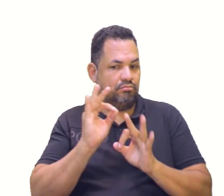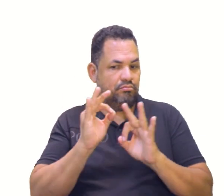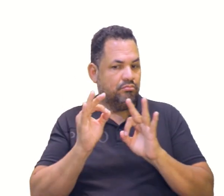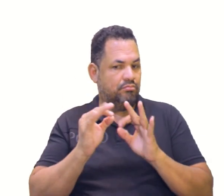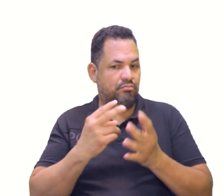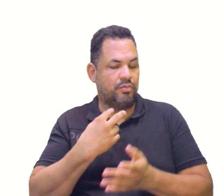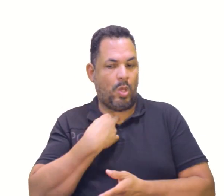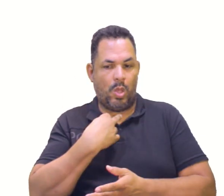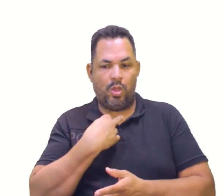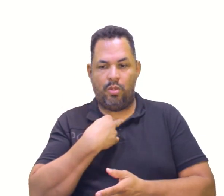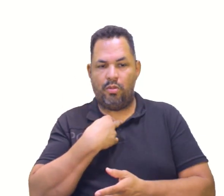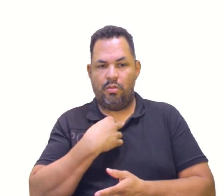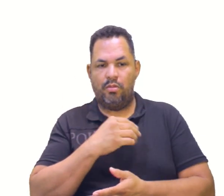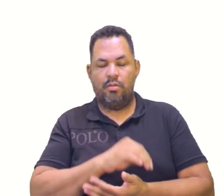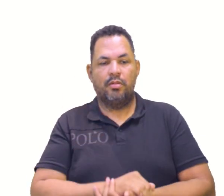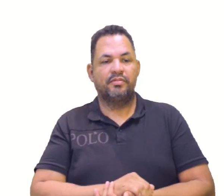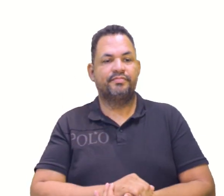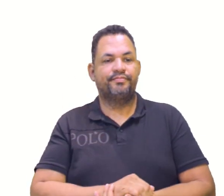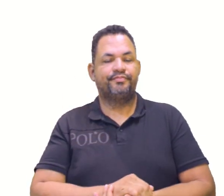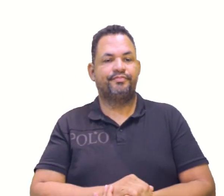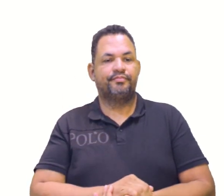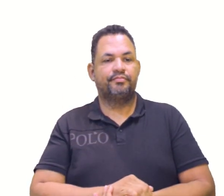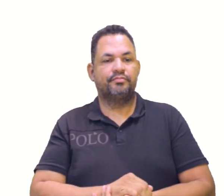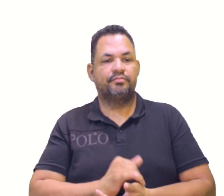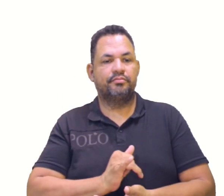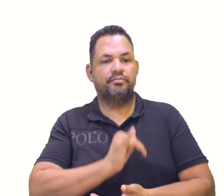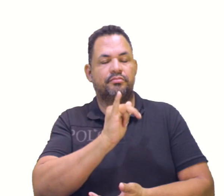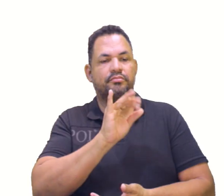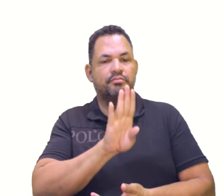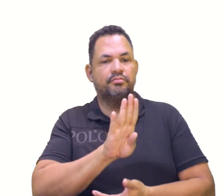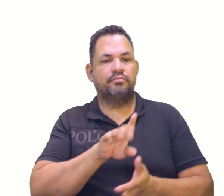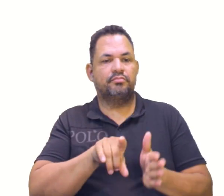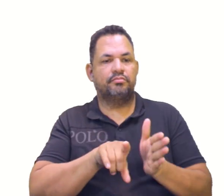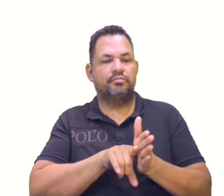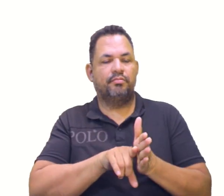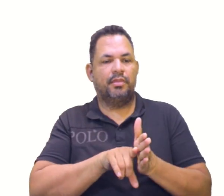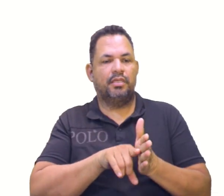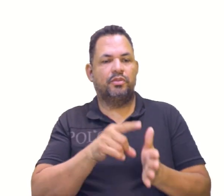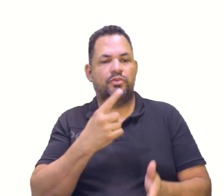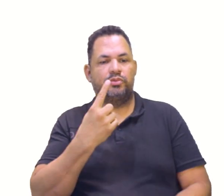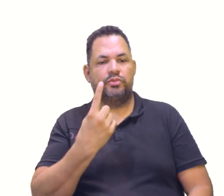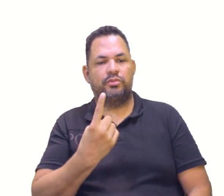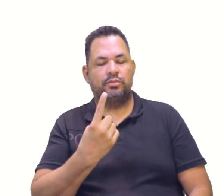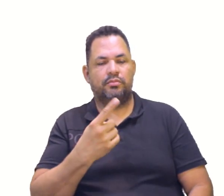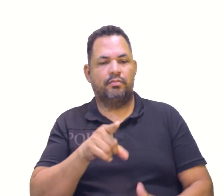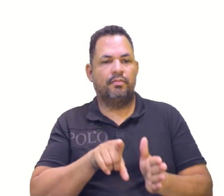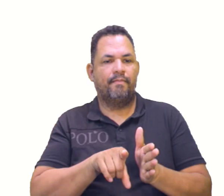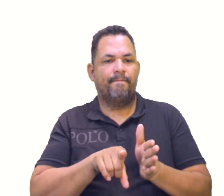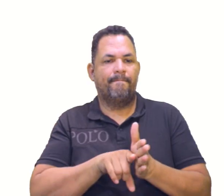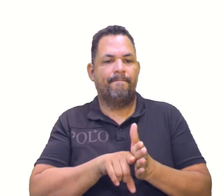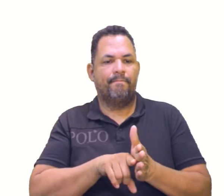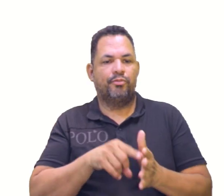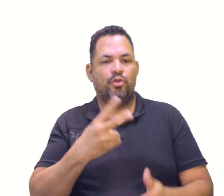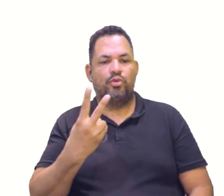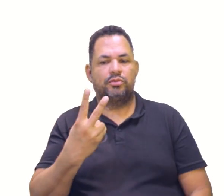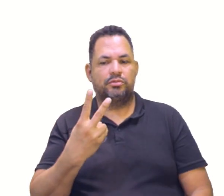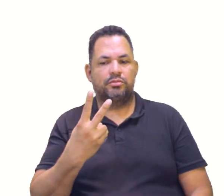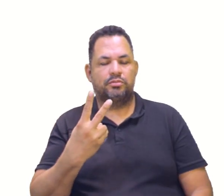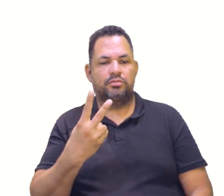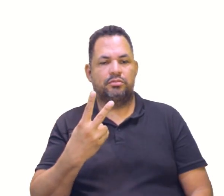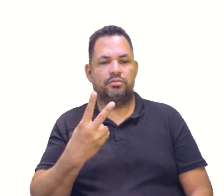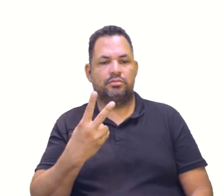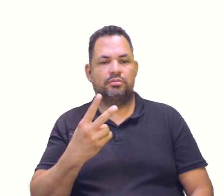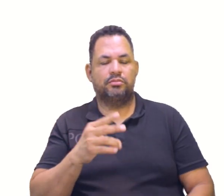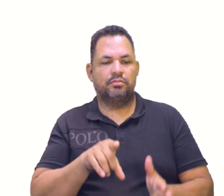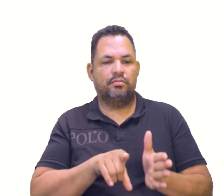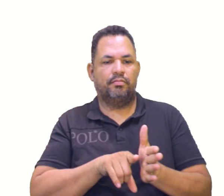é o x e o y do B, tá certo? Beleza. Y do B, menos 1. Menos y do A, 2. X